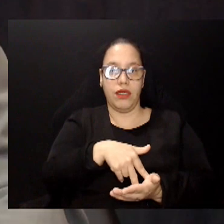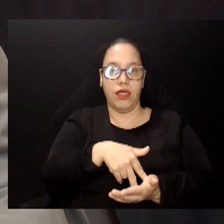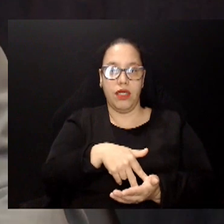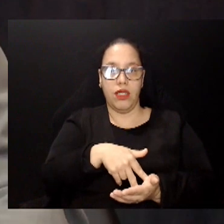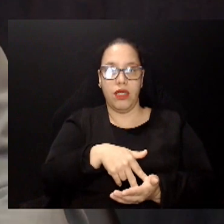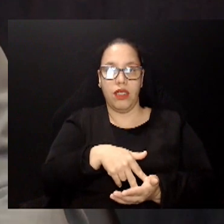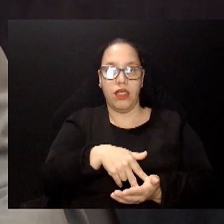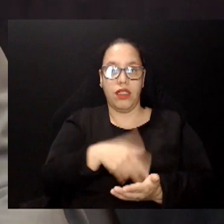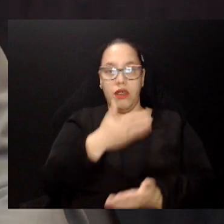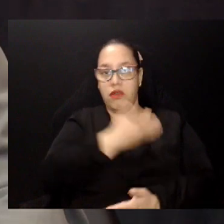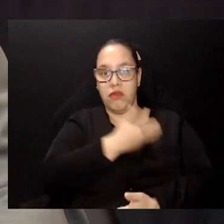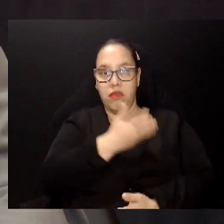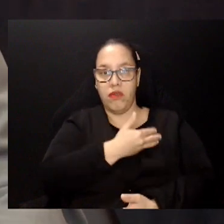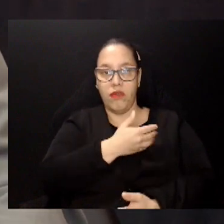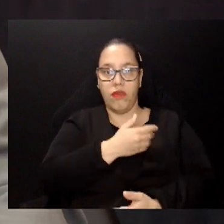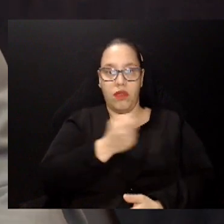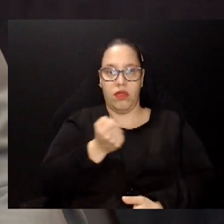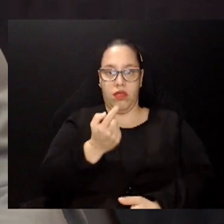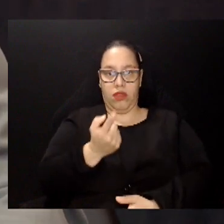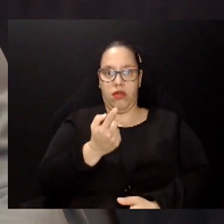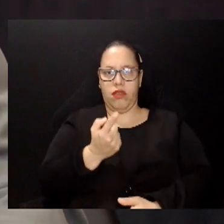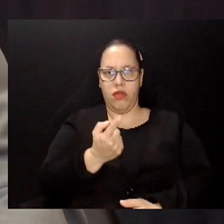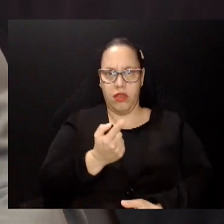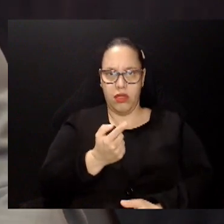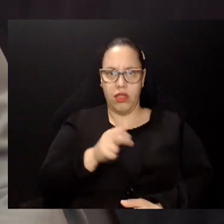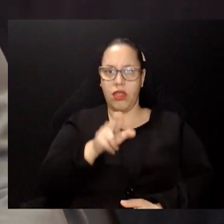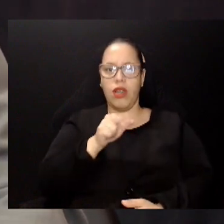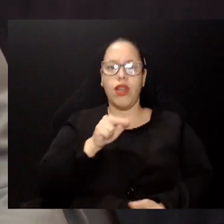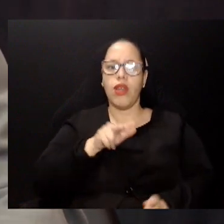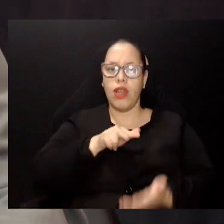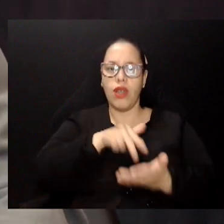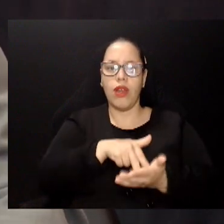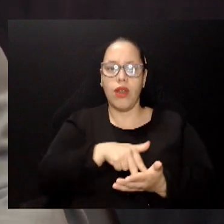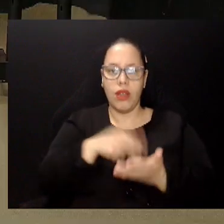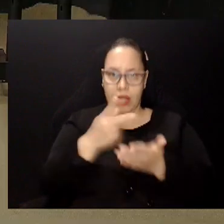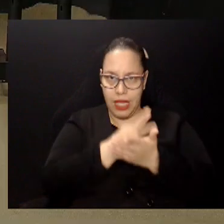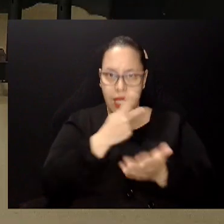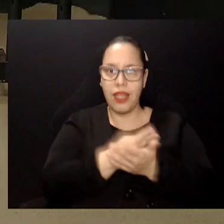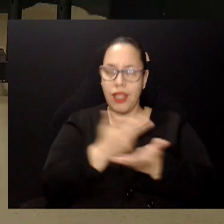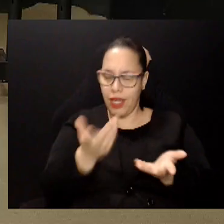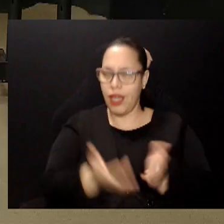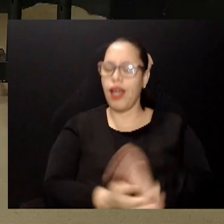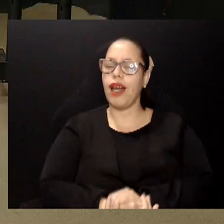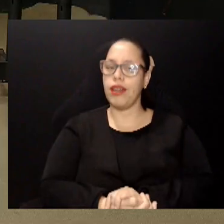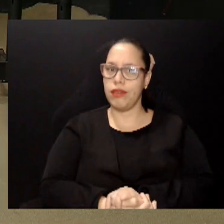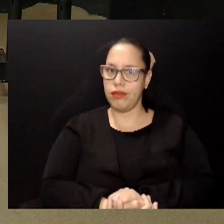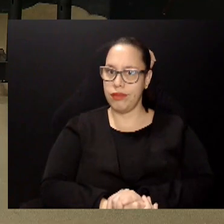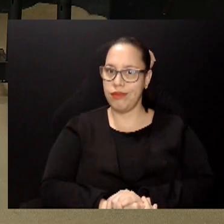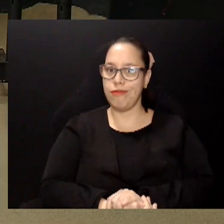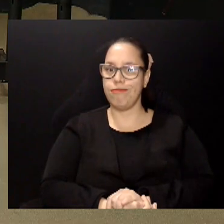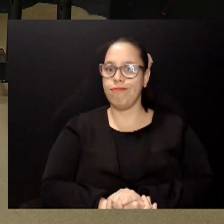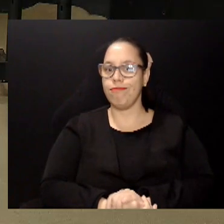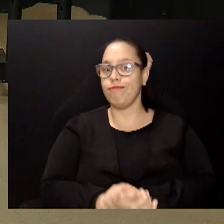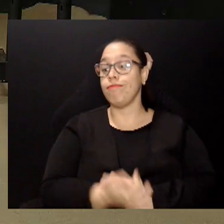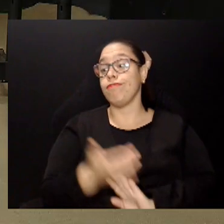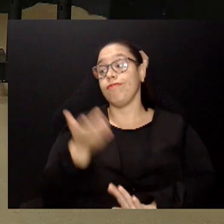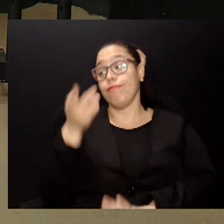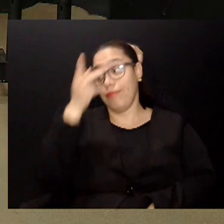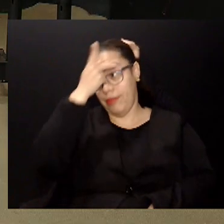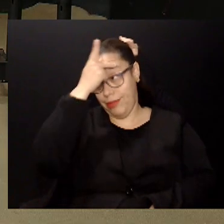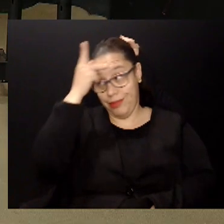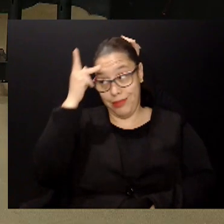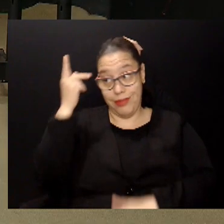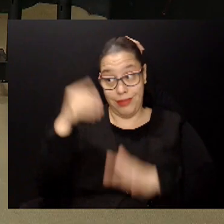ela vai estranhar. Fala assim, ué, mas você nunca se posicionou, o que tá errado, né? Tem uma Olha coisa errada, aí, né? tá vendo? Então, as pessoas se acostumam com a